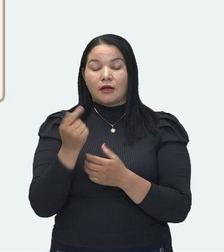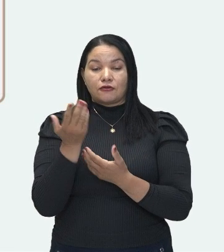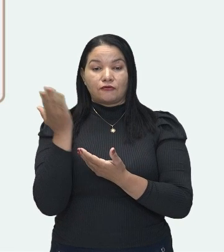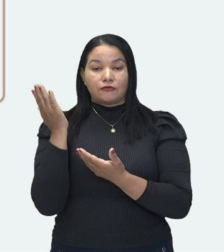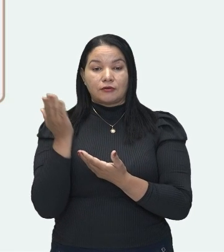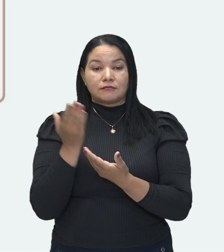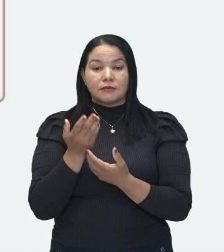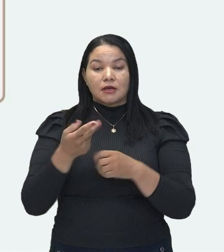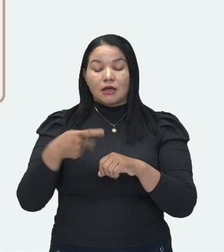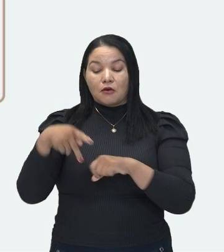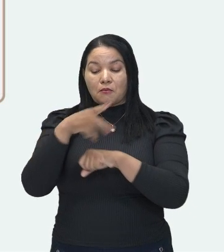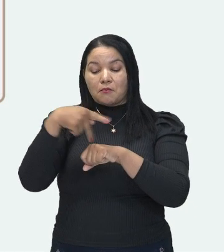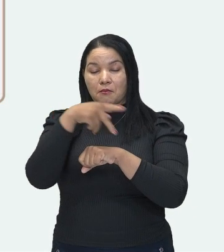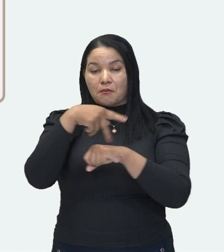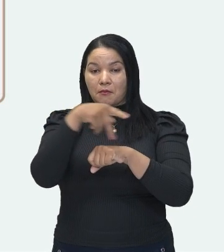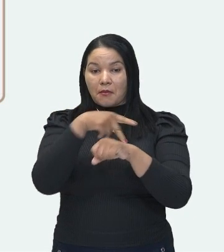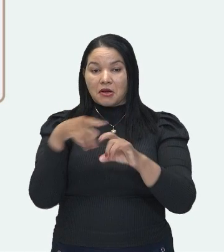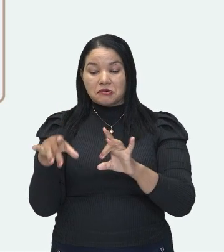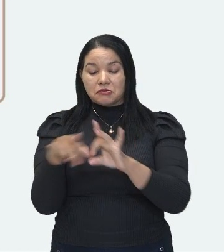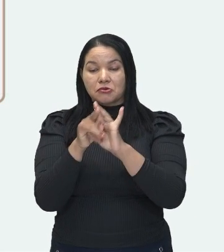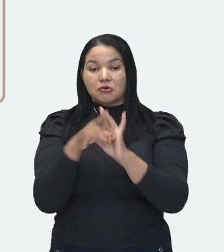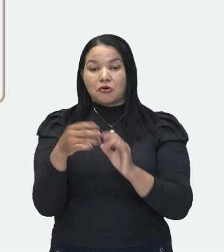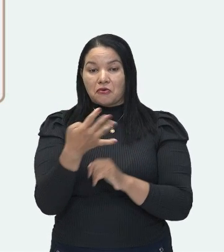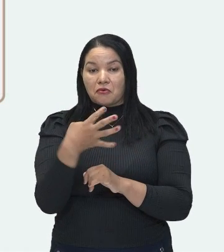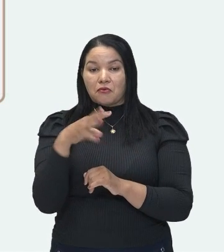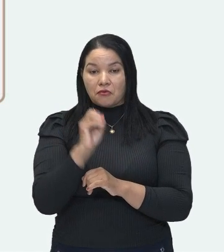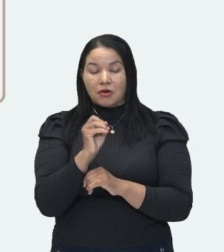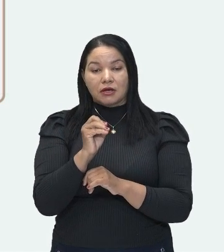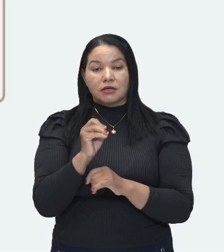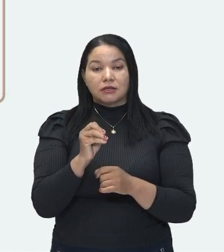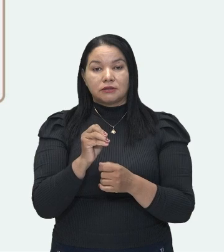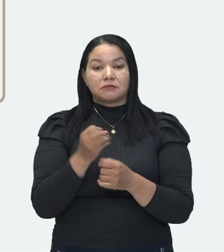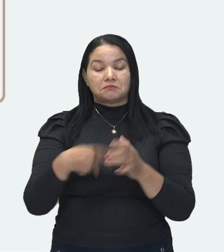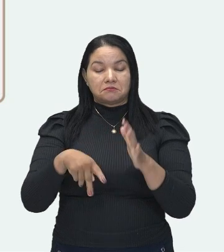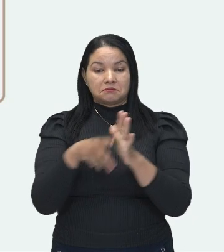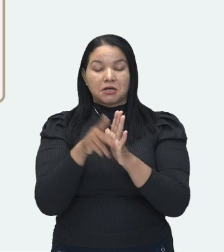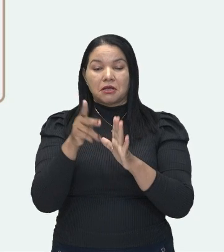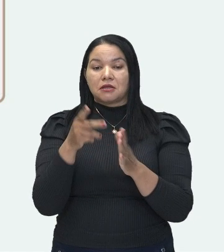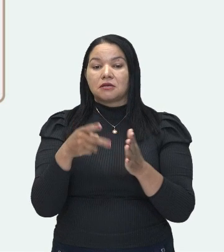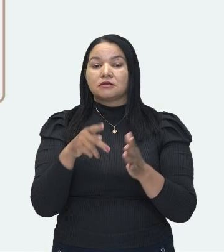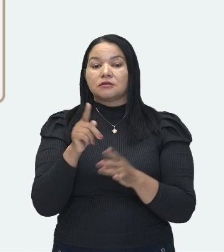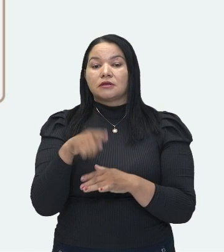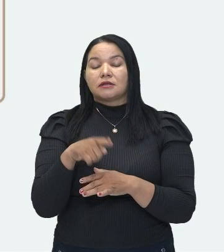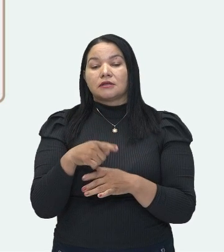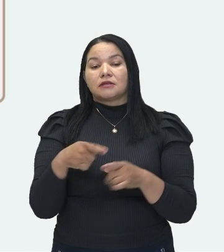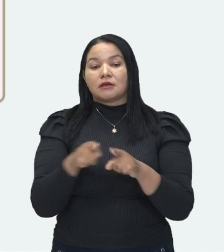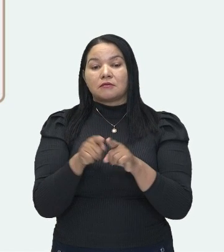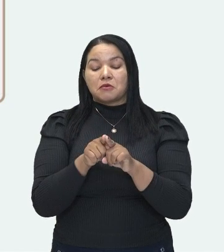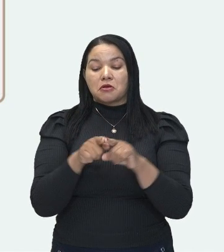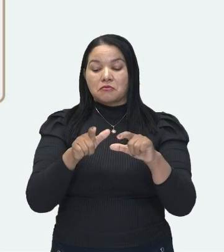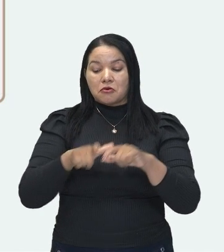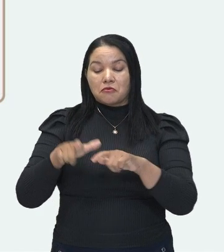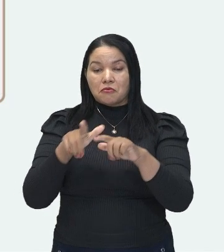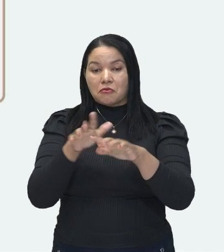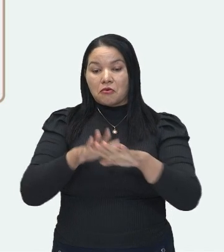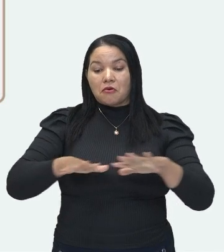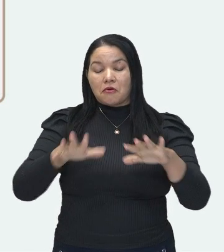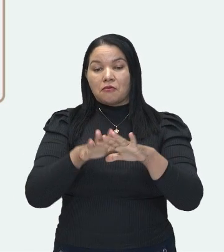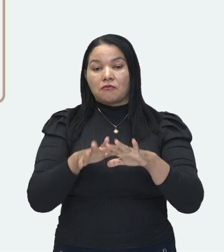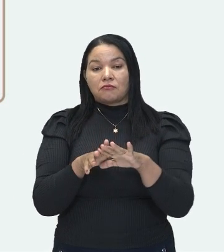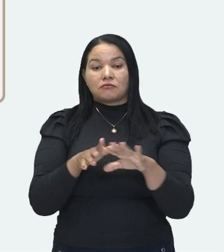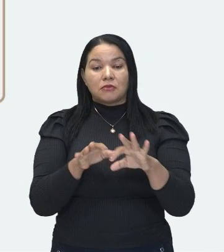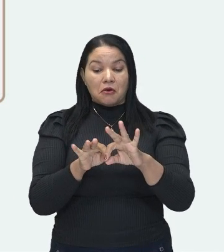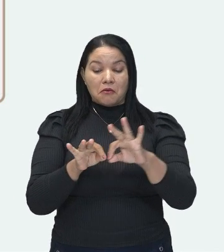mais de 40 países só na África subsaariana, somadas à sua grande extensão territorial, a ONU acabou propondo, né,